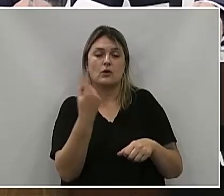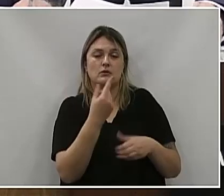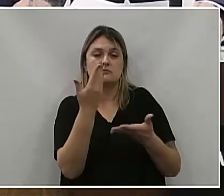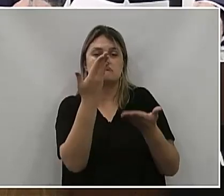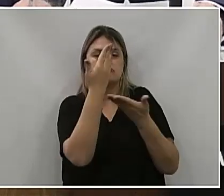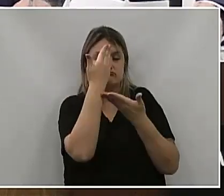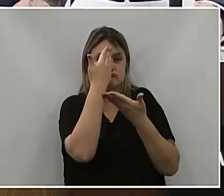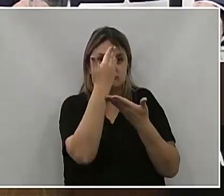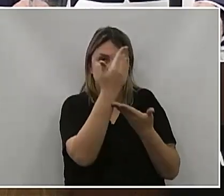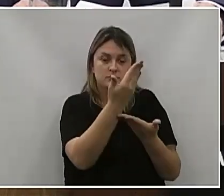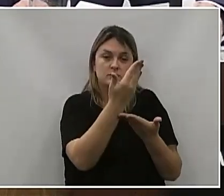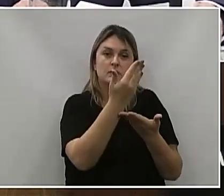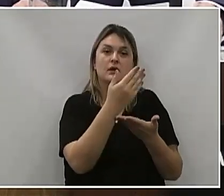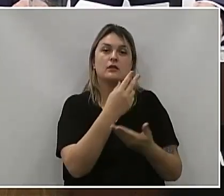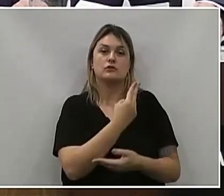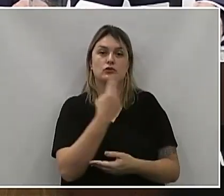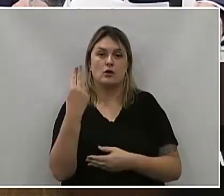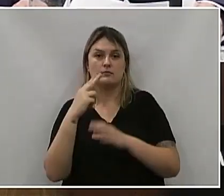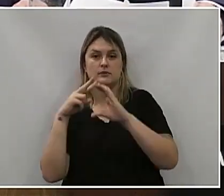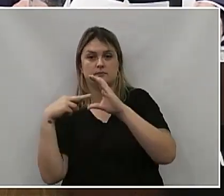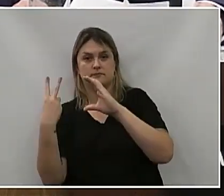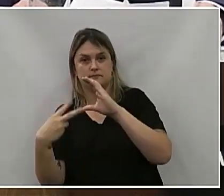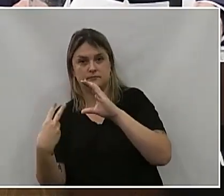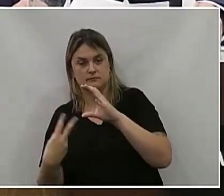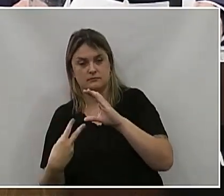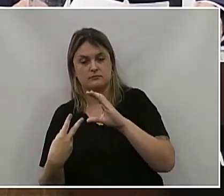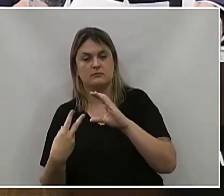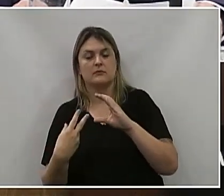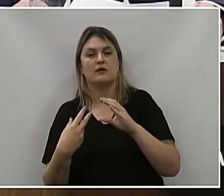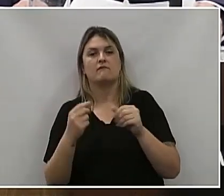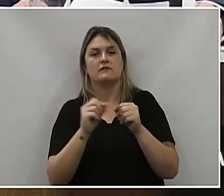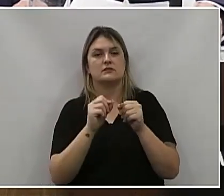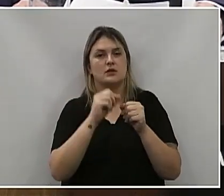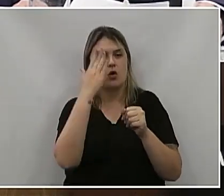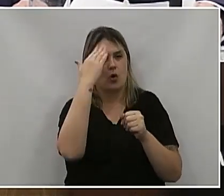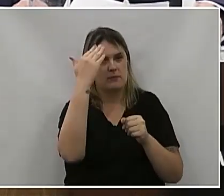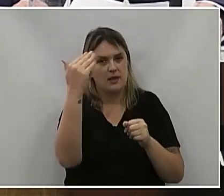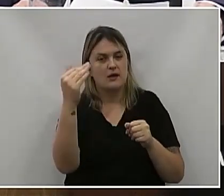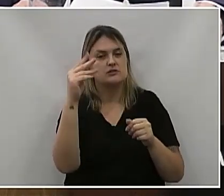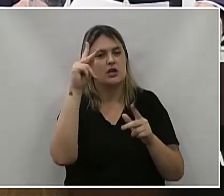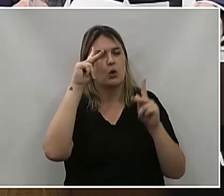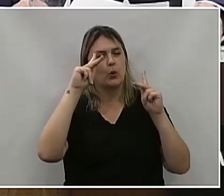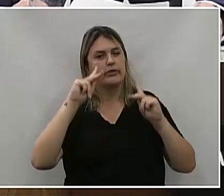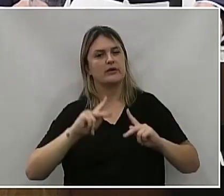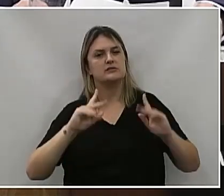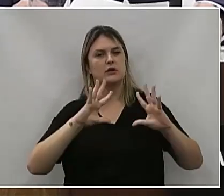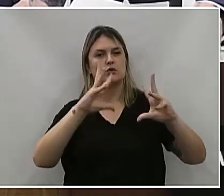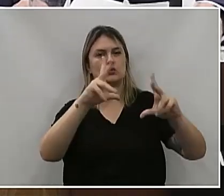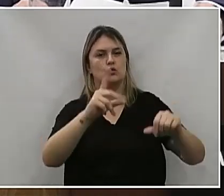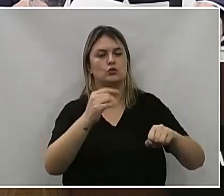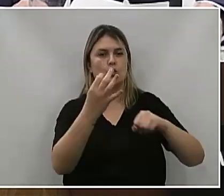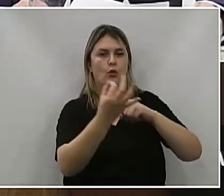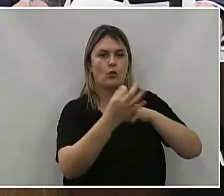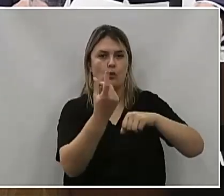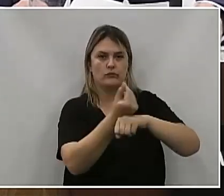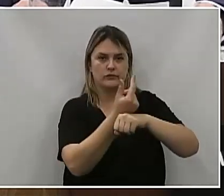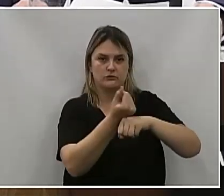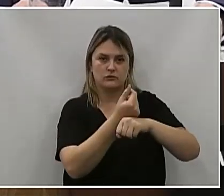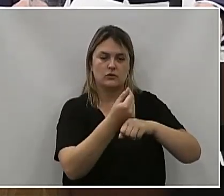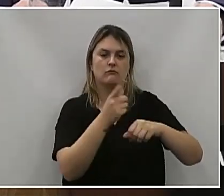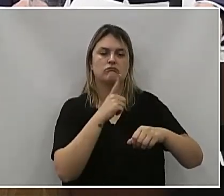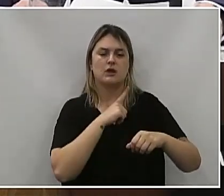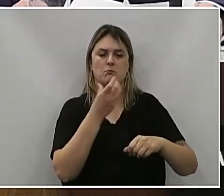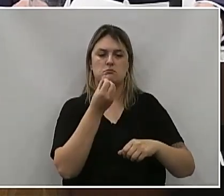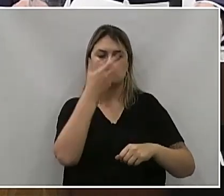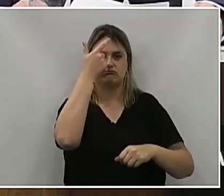profunda gratidão. Portanto, em nome desta Câmara Municipal, concedemos nosso reconhecimento aos contadores, que com sua competência e